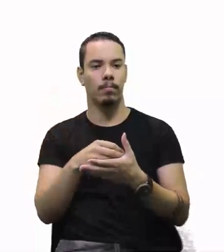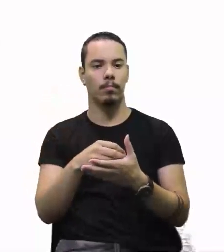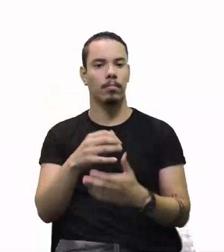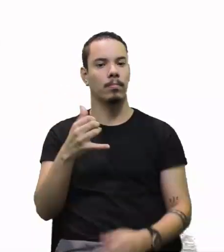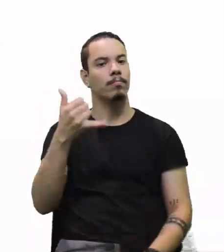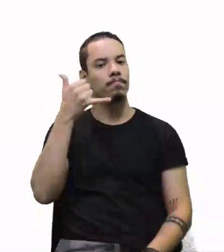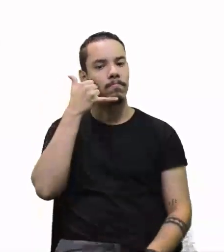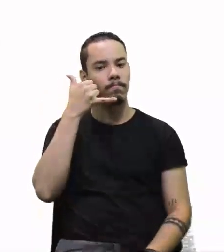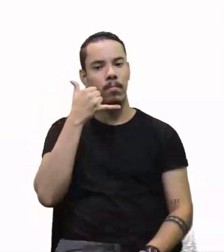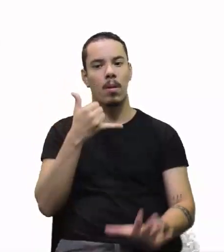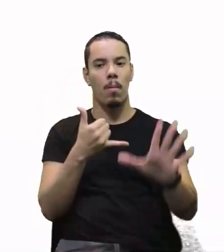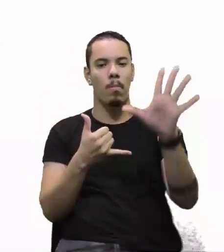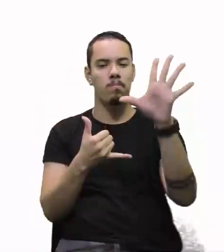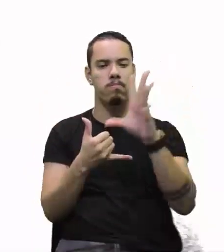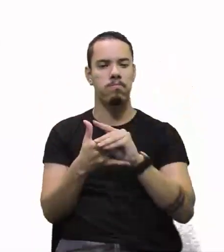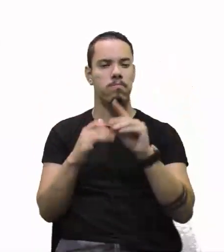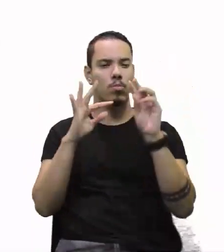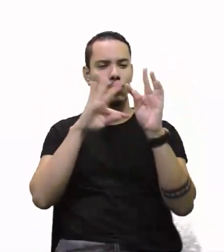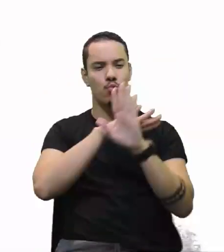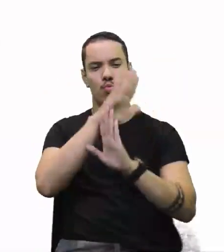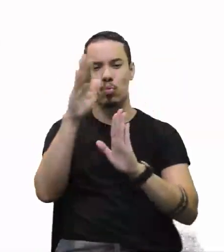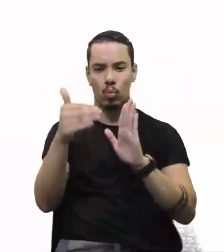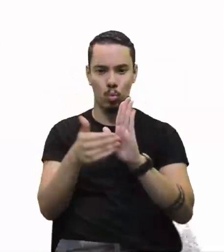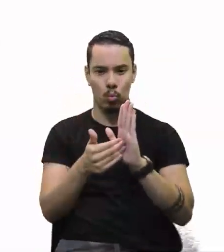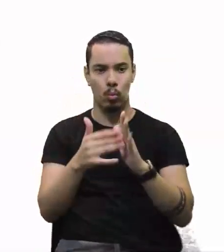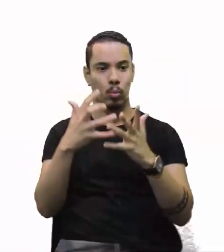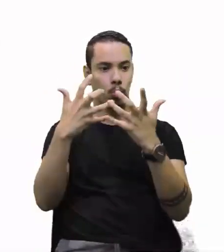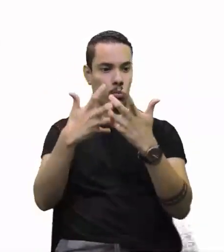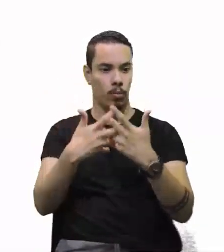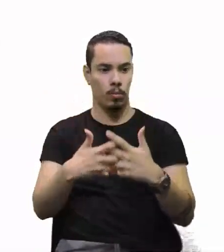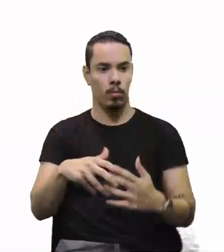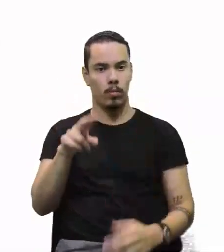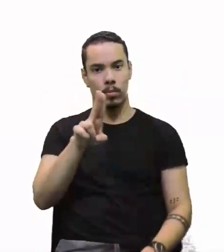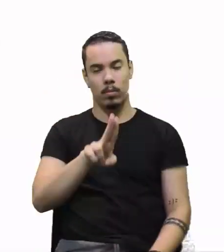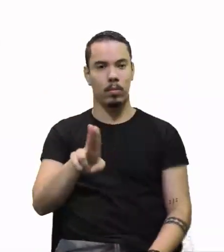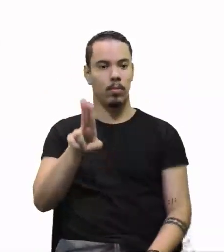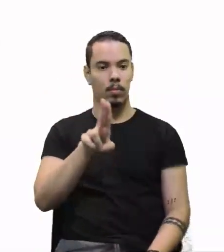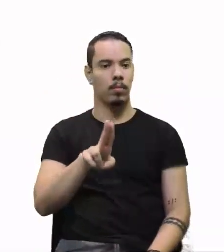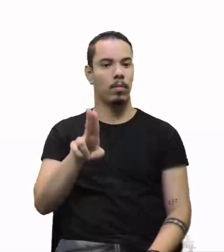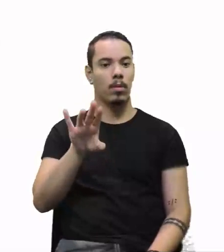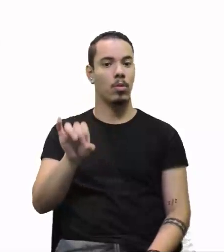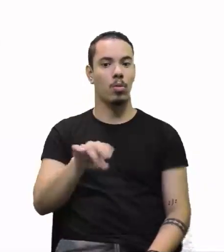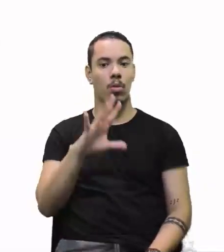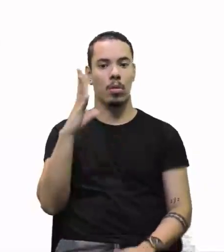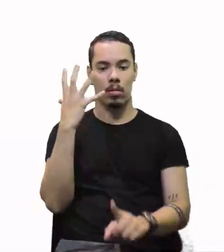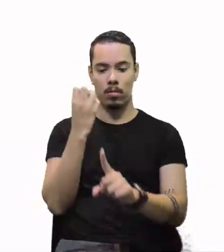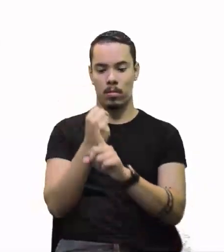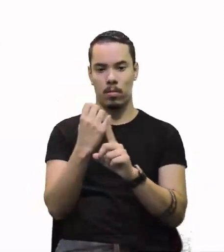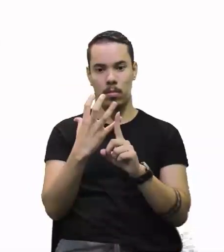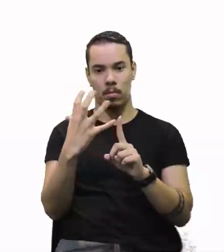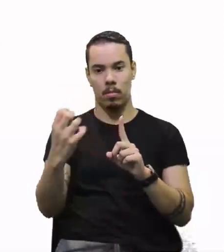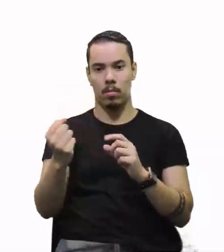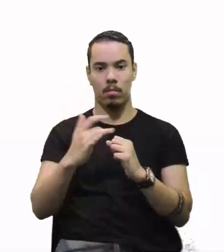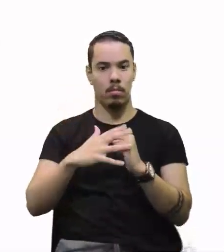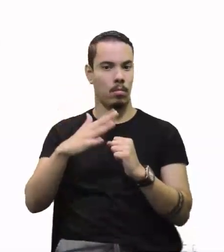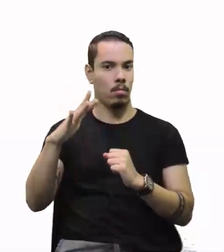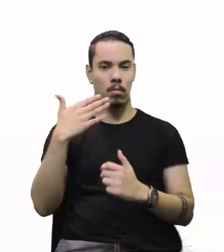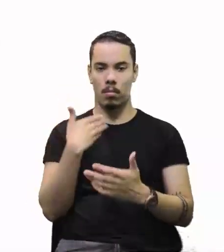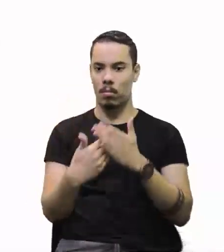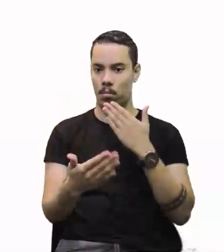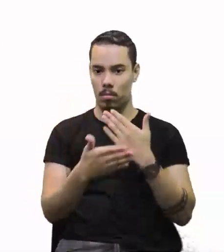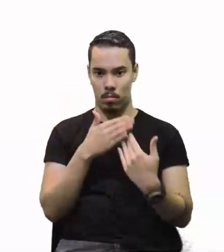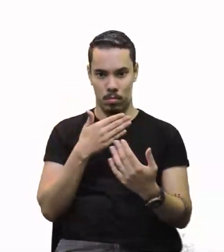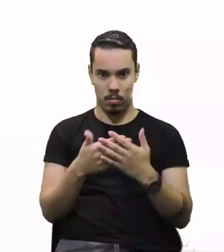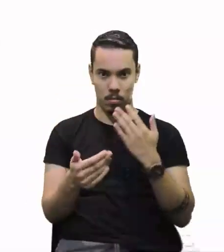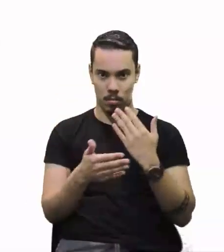desligamento de todos os aparelhos cujo funcionamento envolva a emissão ou a recepção de ondas eletromagnéticas. É